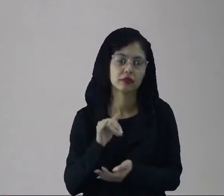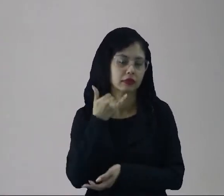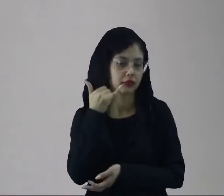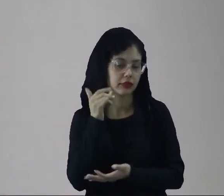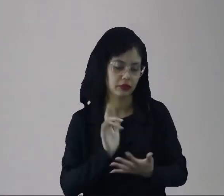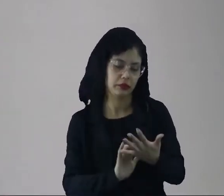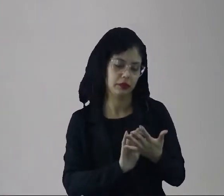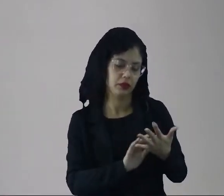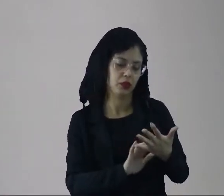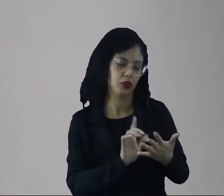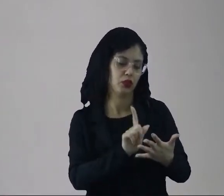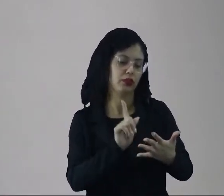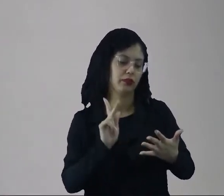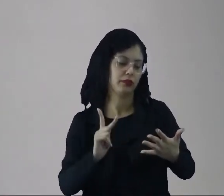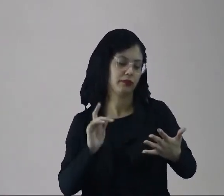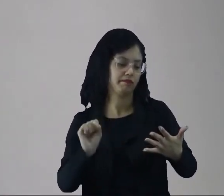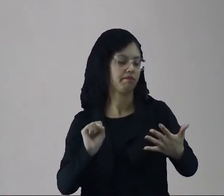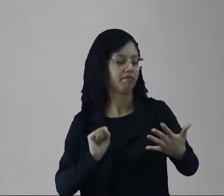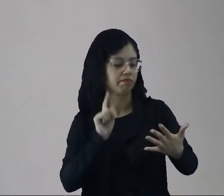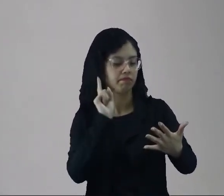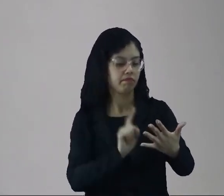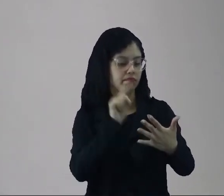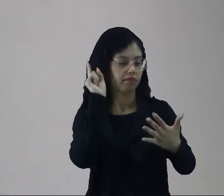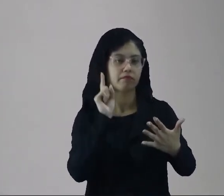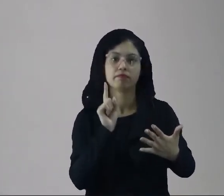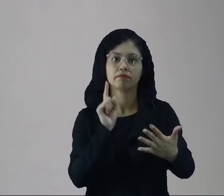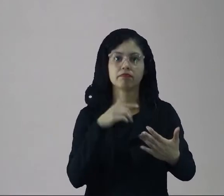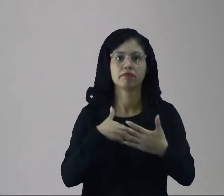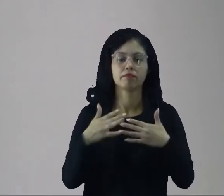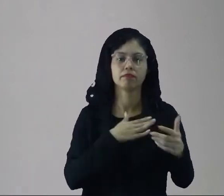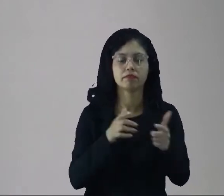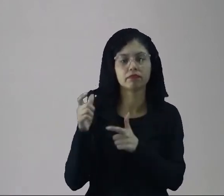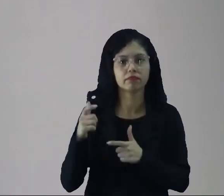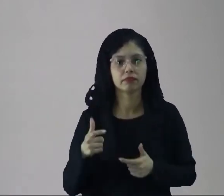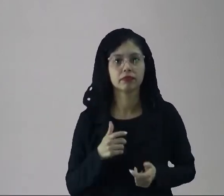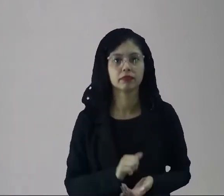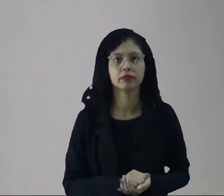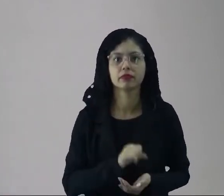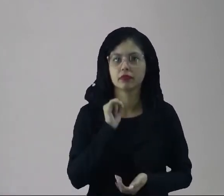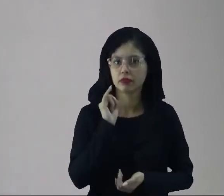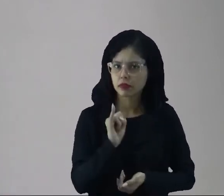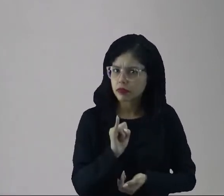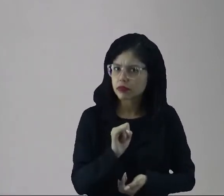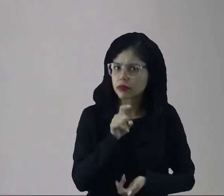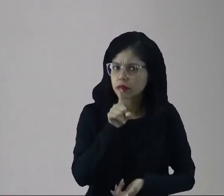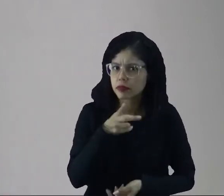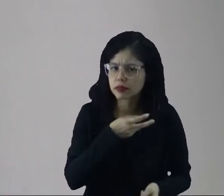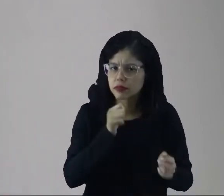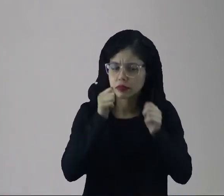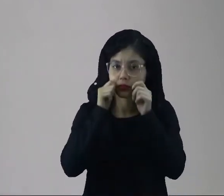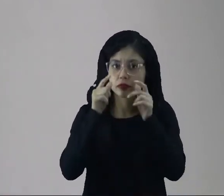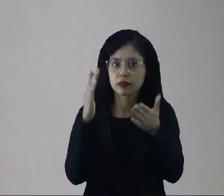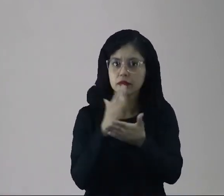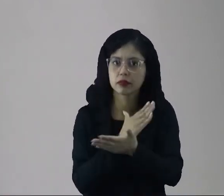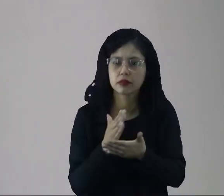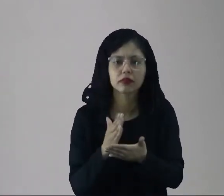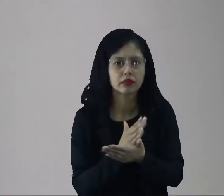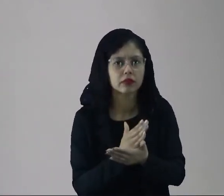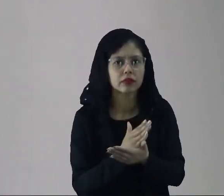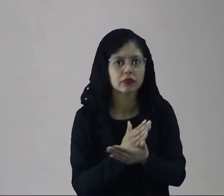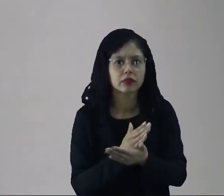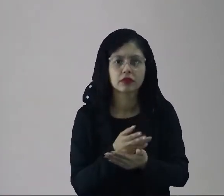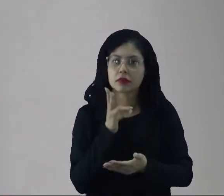meu smartphone um GPS que eu posso me identificar em qualquer situação? Vocês já prestaram atenção que algumas vezes